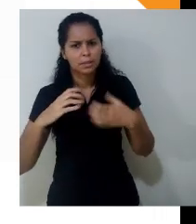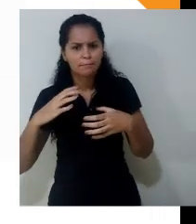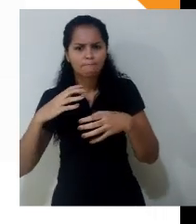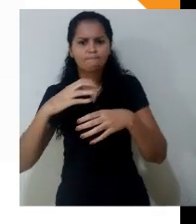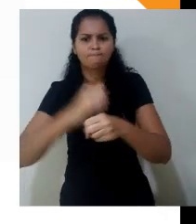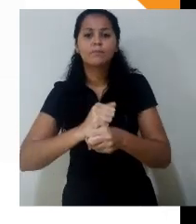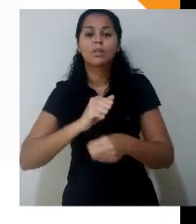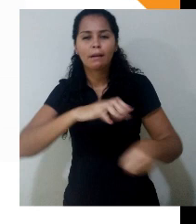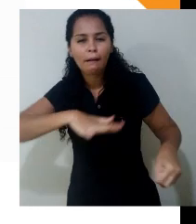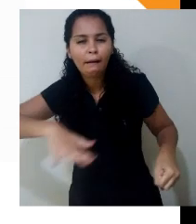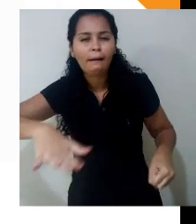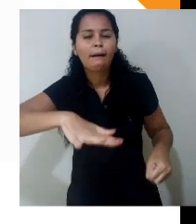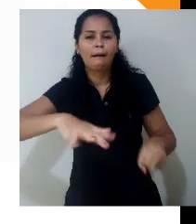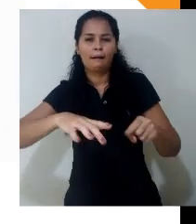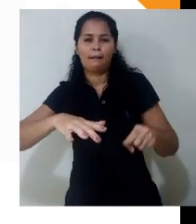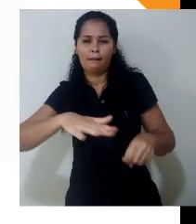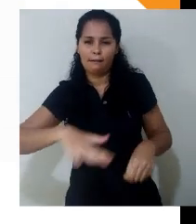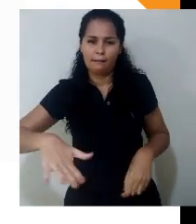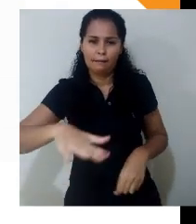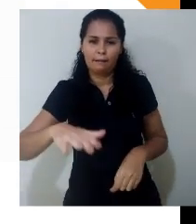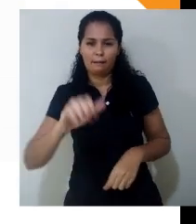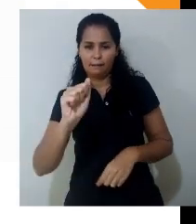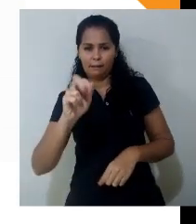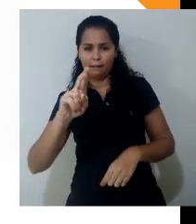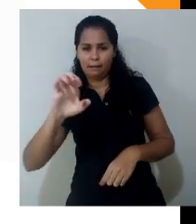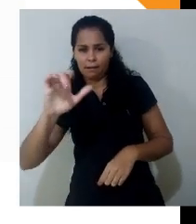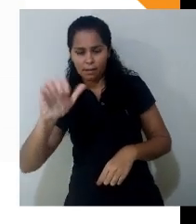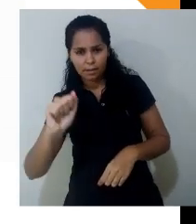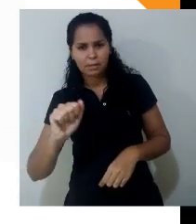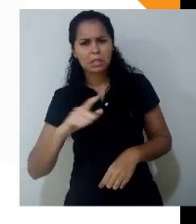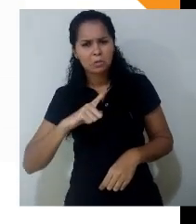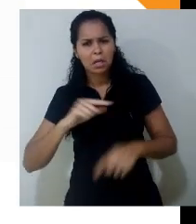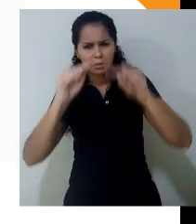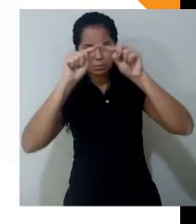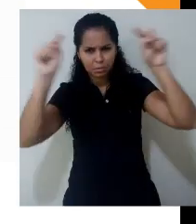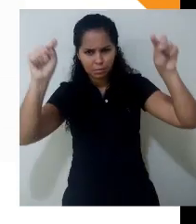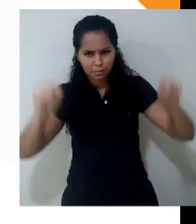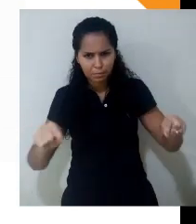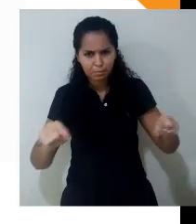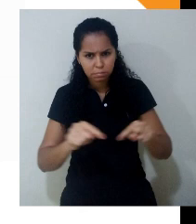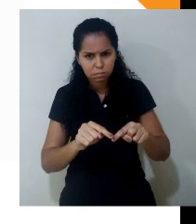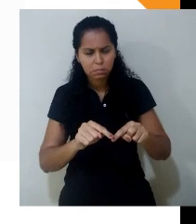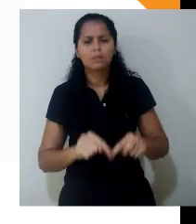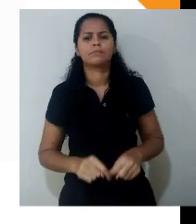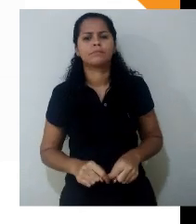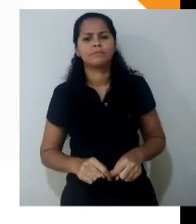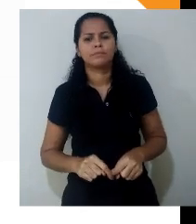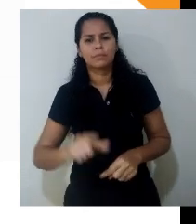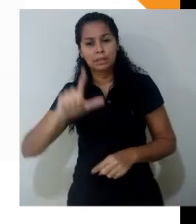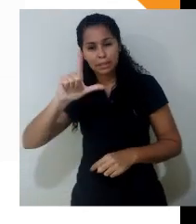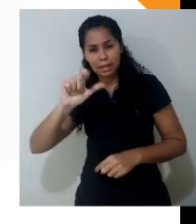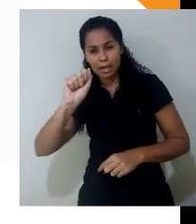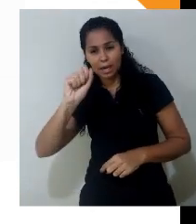áreas. Vejam que, para um quadrado, se eu tenho um quadrado, de lado